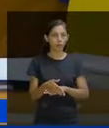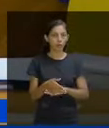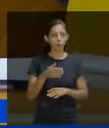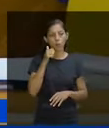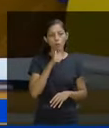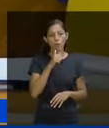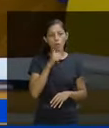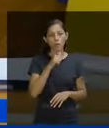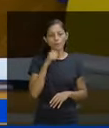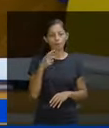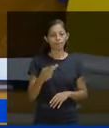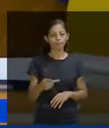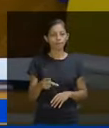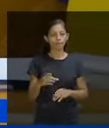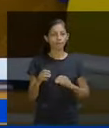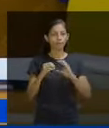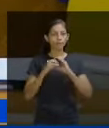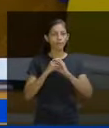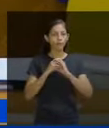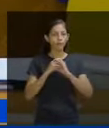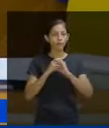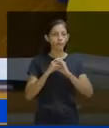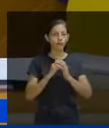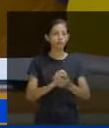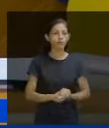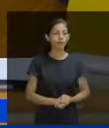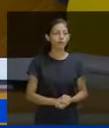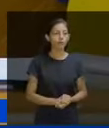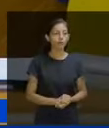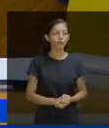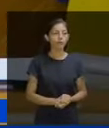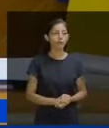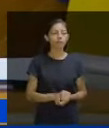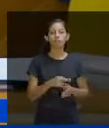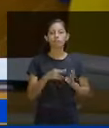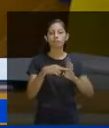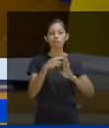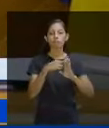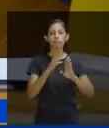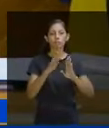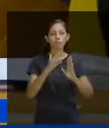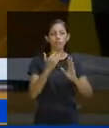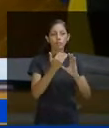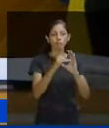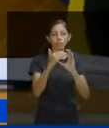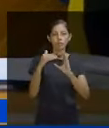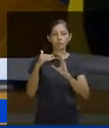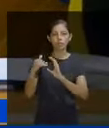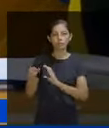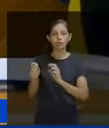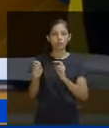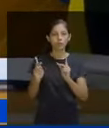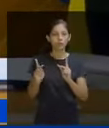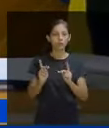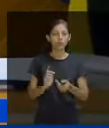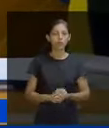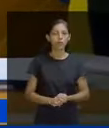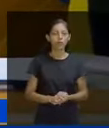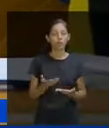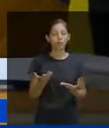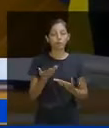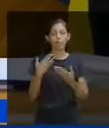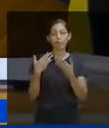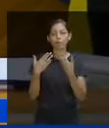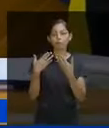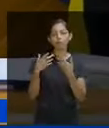deste tribunal. Eu acho que as resoluções chegaram às mãos de todos os ilustres pares e eu submeto, então, a